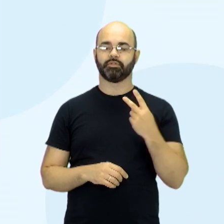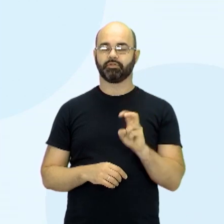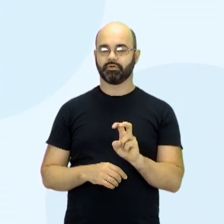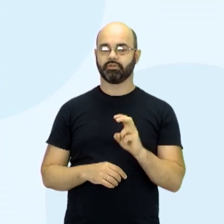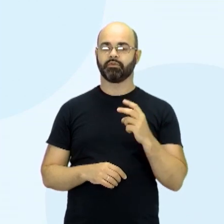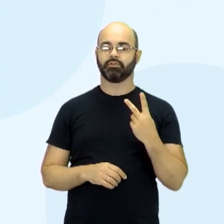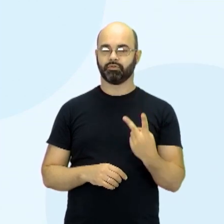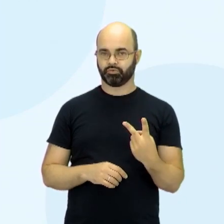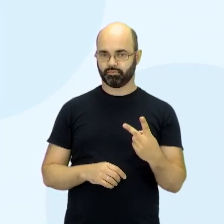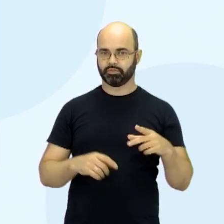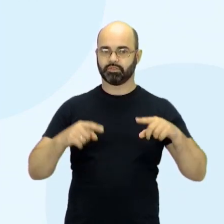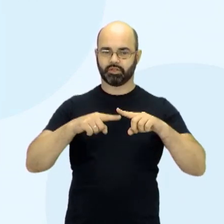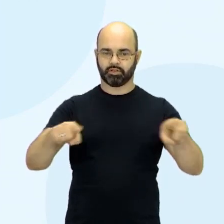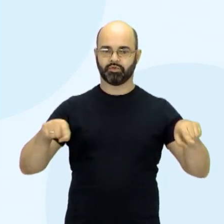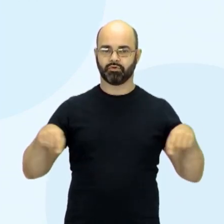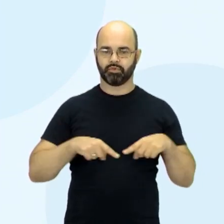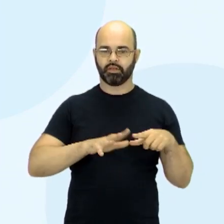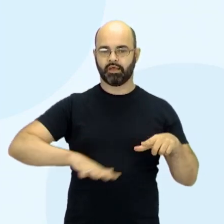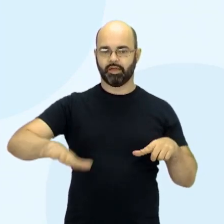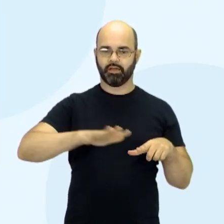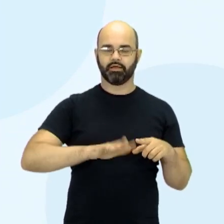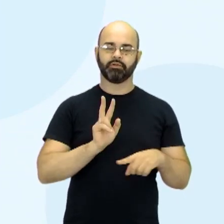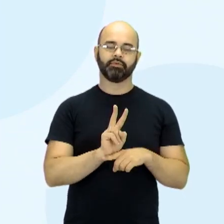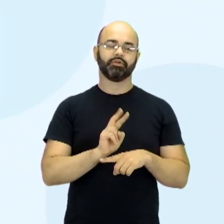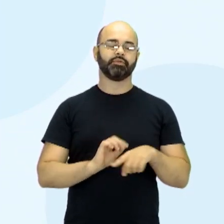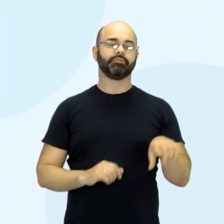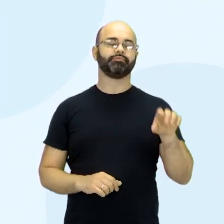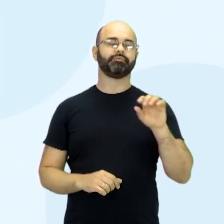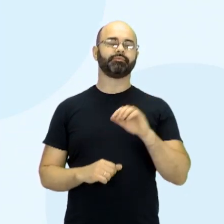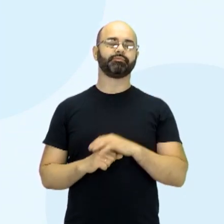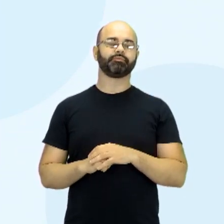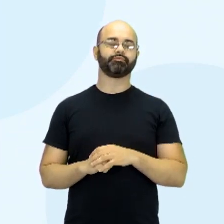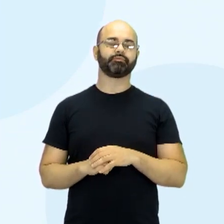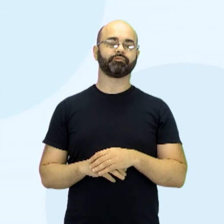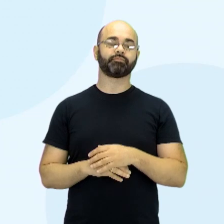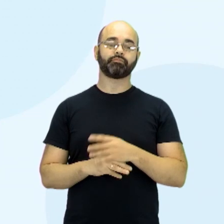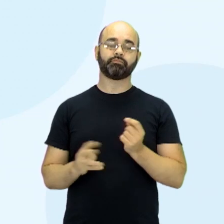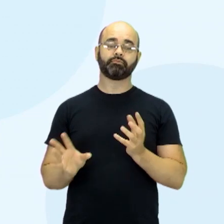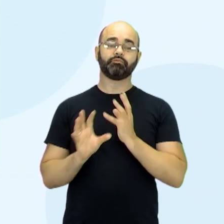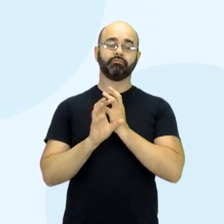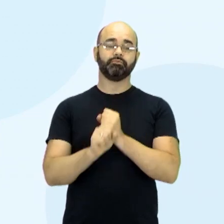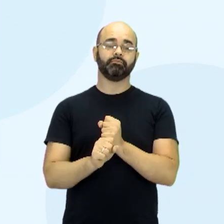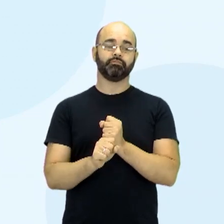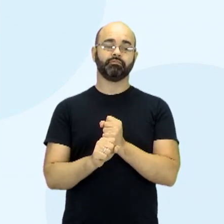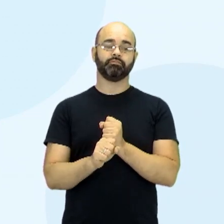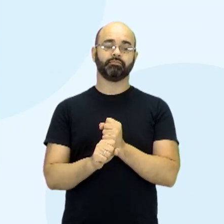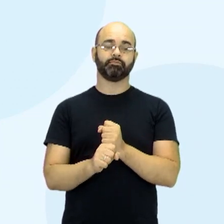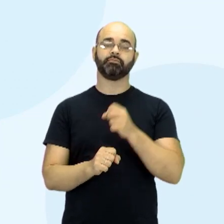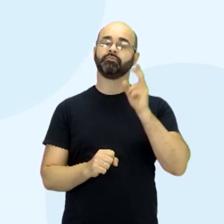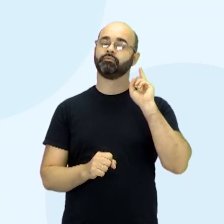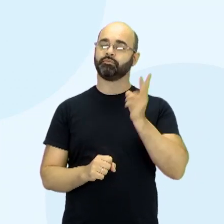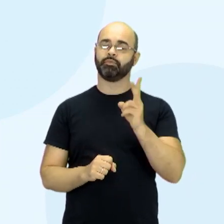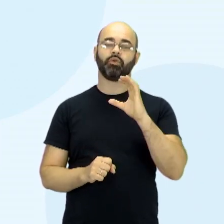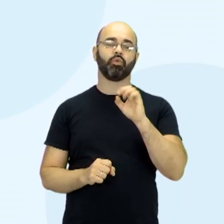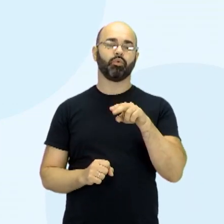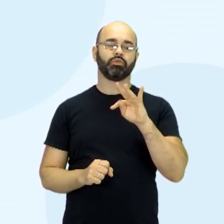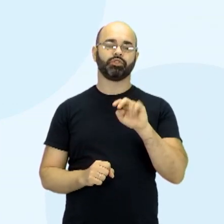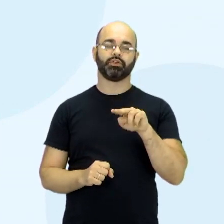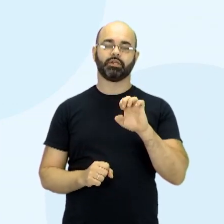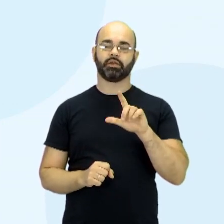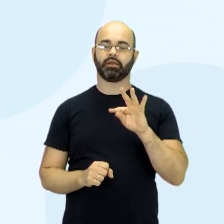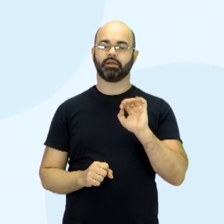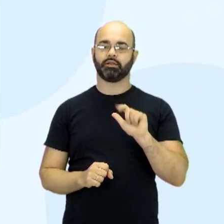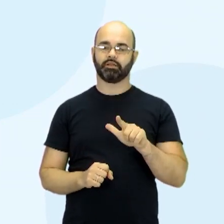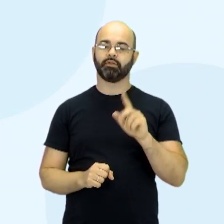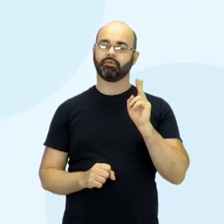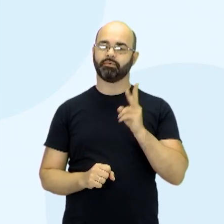9.299.193,52 hectares de área de conservação, né, sendo o total delas na área continental. A mesma coisa